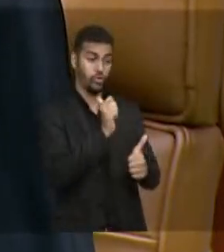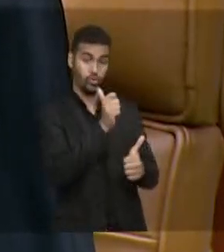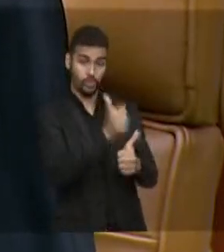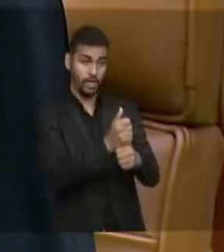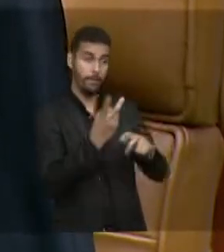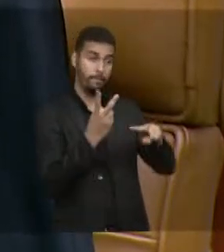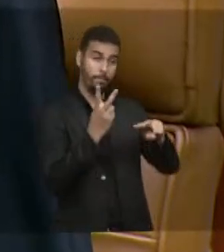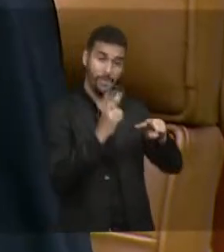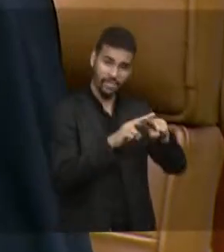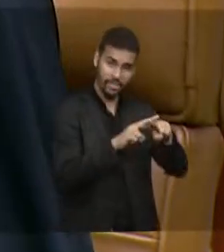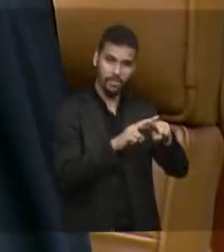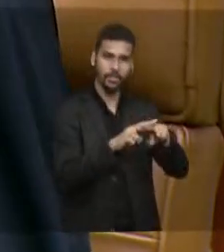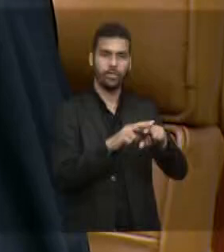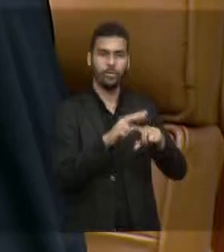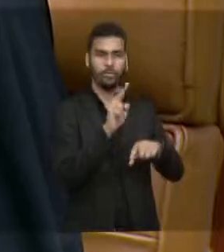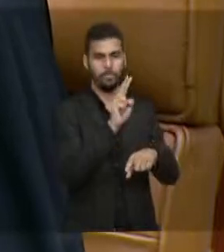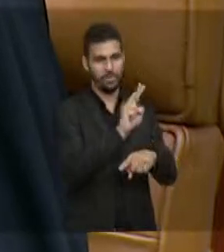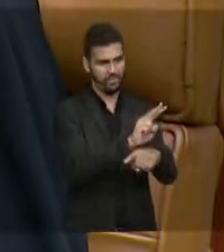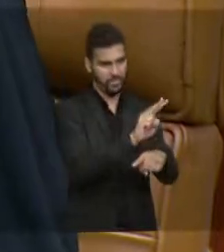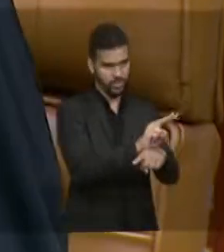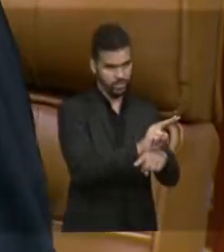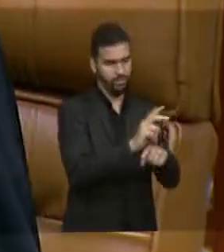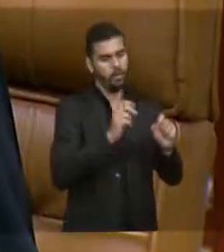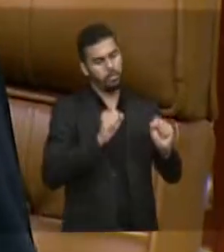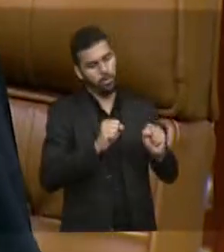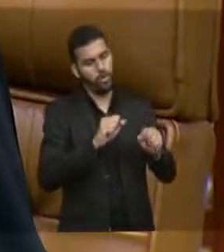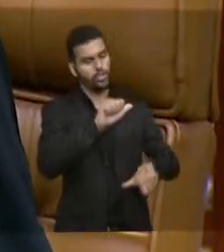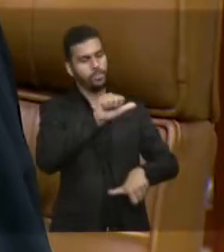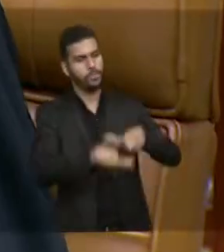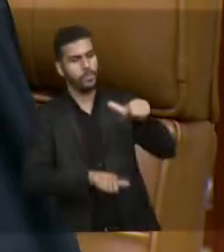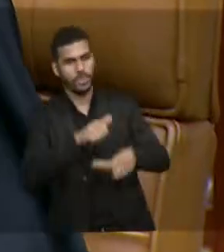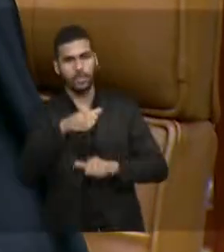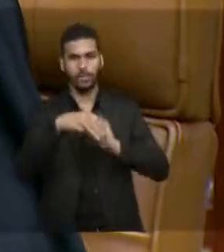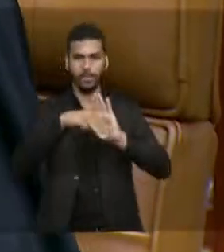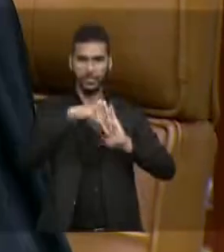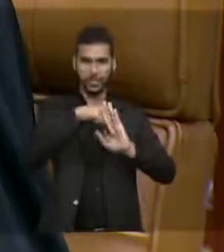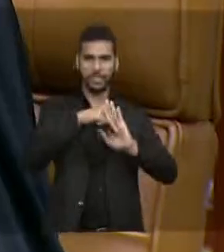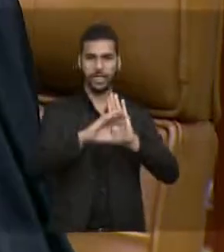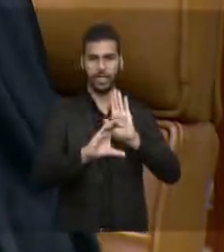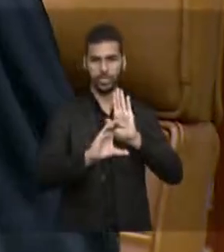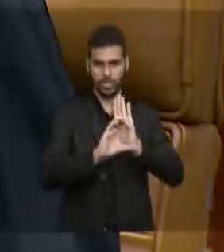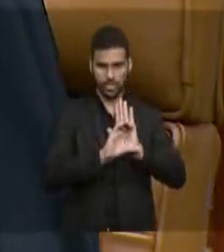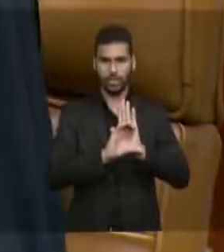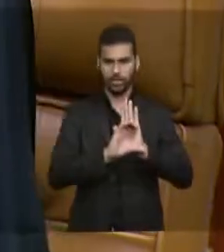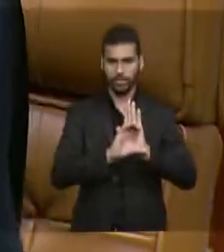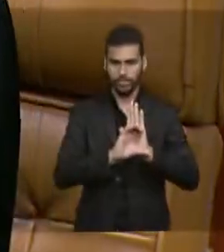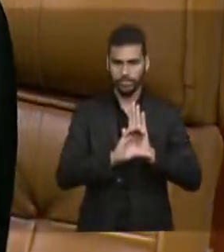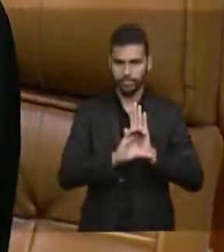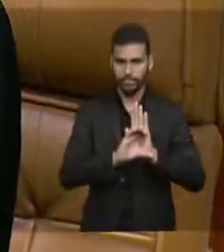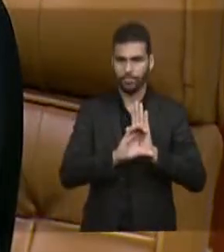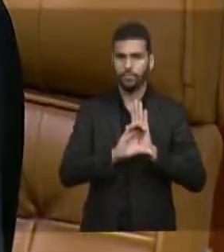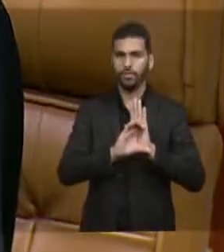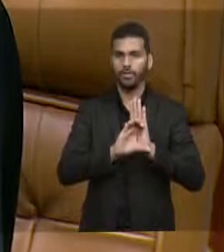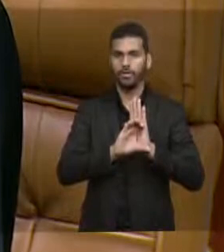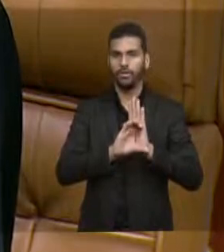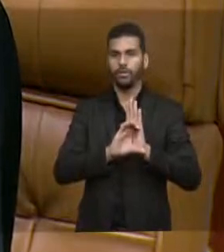da prisão preventiva por medidas cautelares e foram concebidas em quase todas